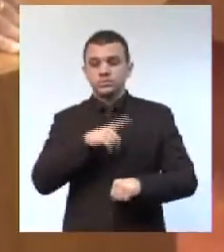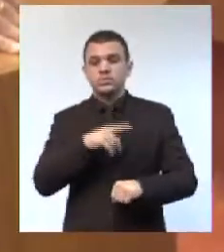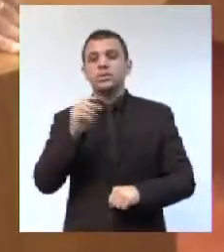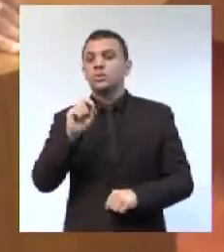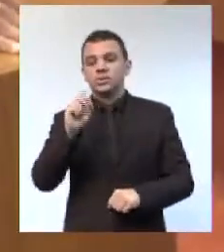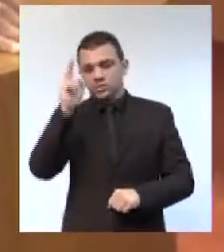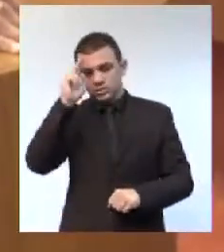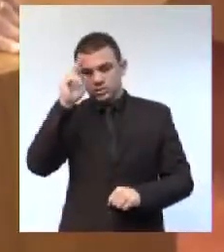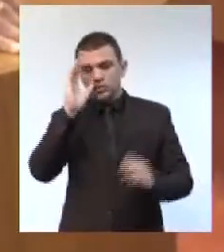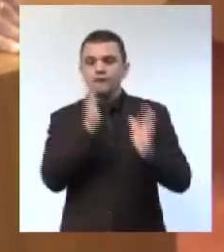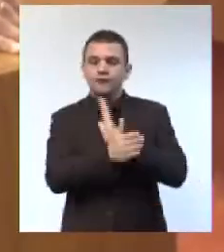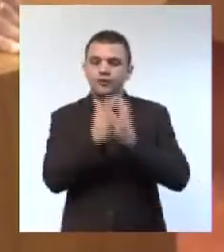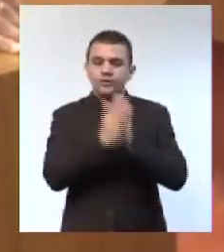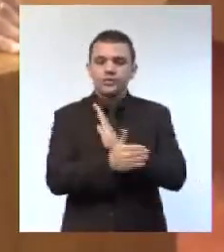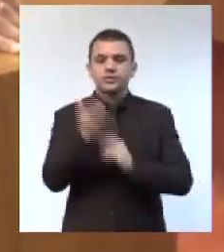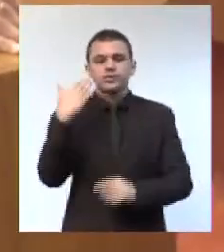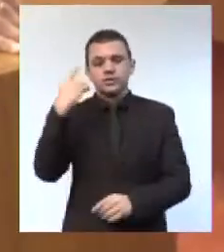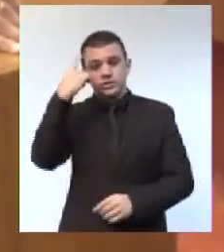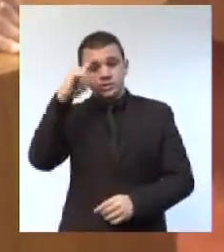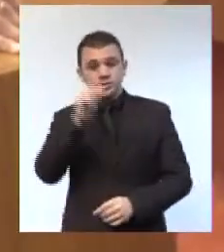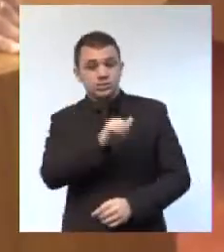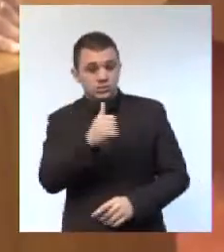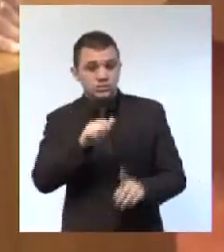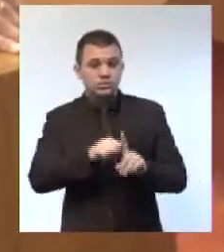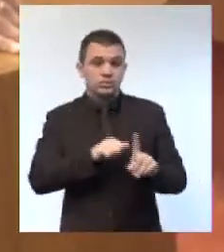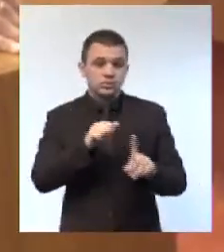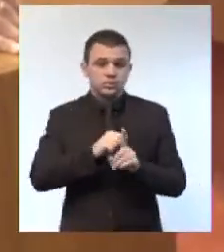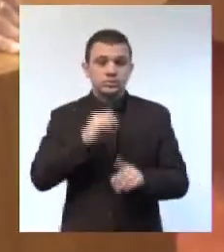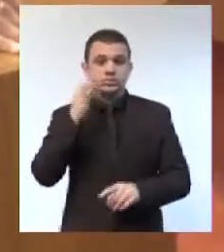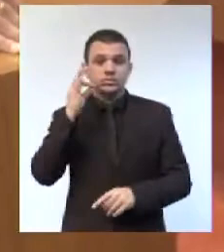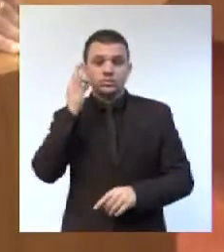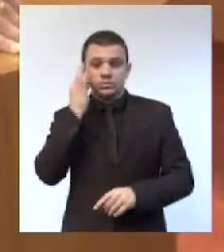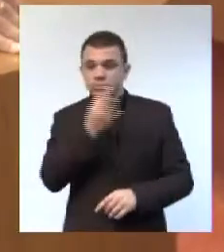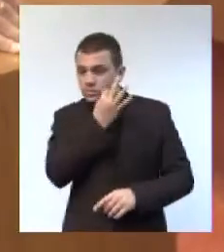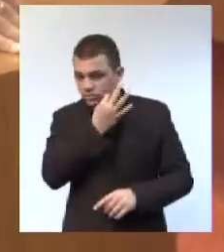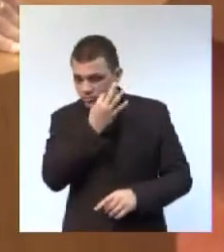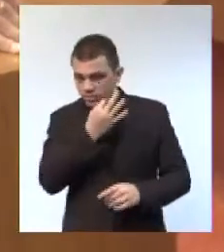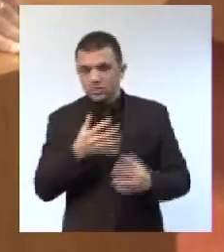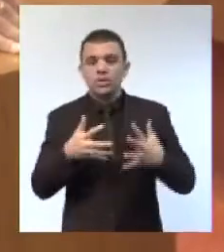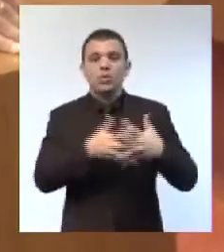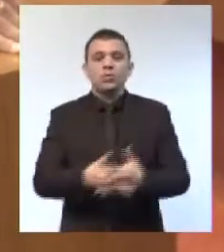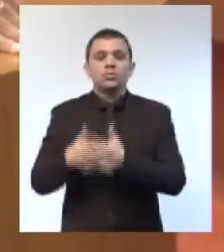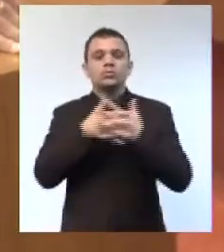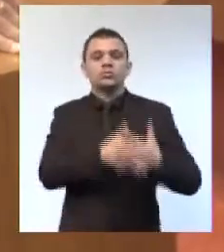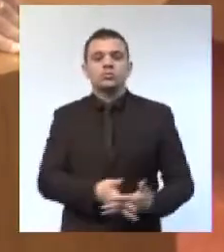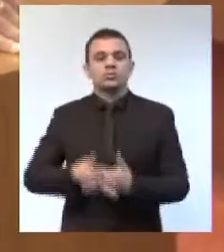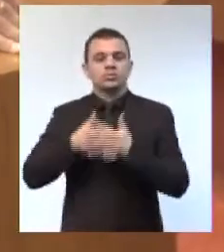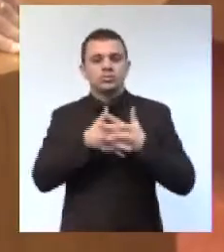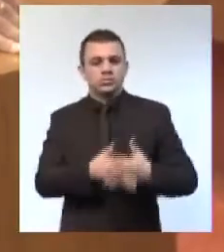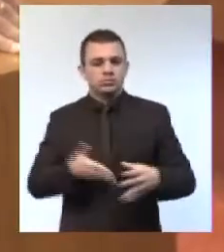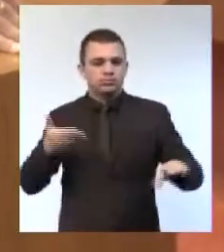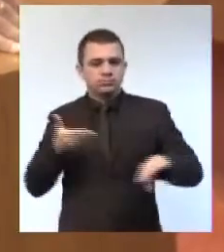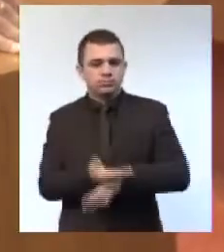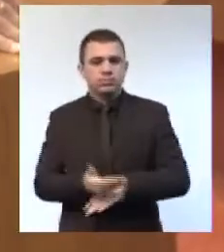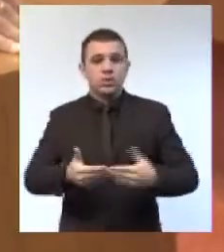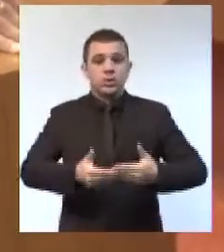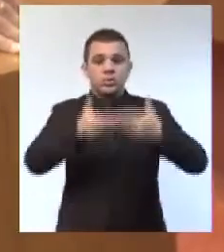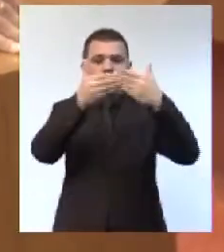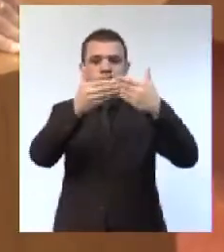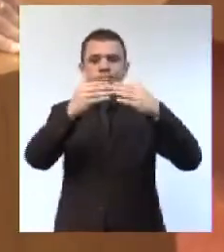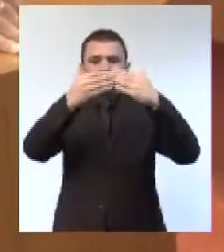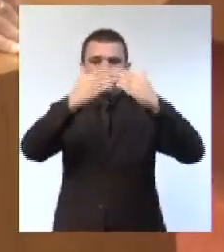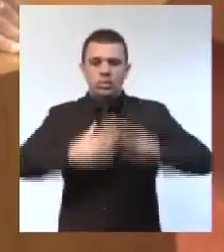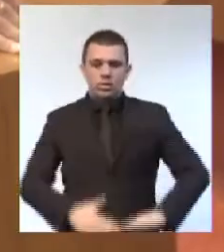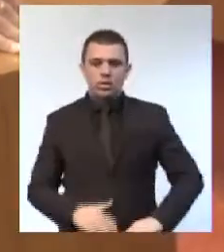11 de setembro, quando um caminhão caçamba quebrou o muro do centro de detenção provisória em Pedrinhas e